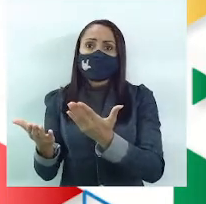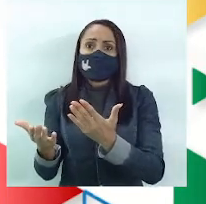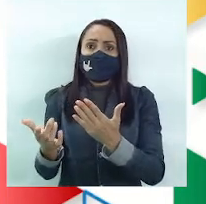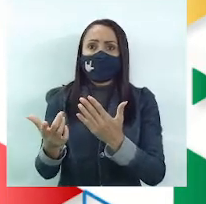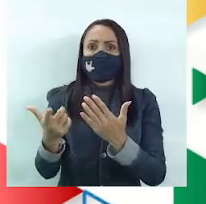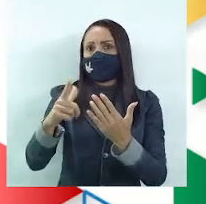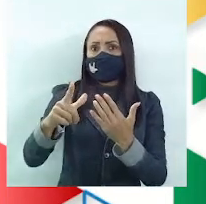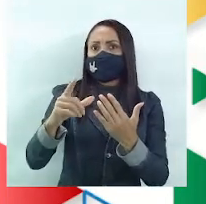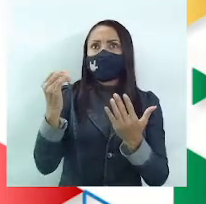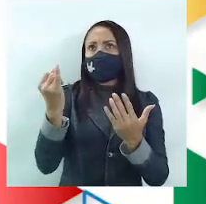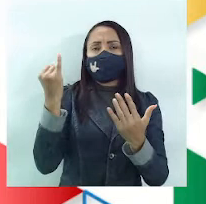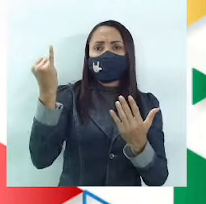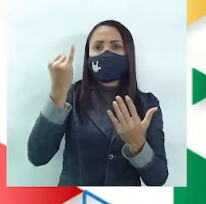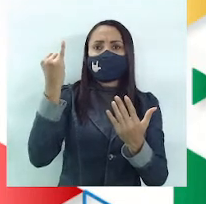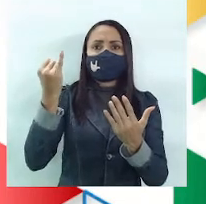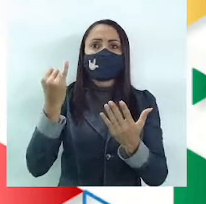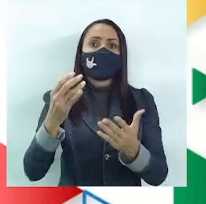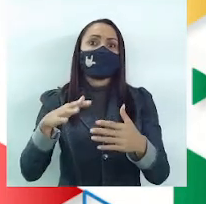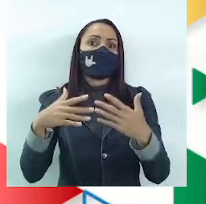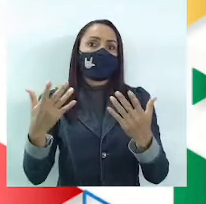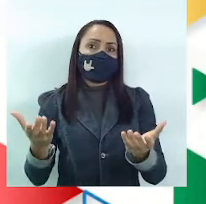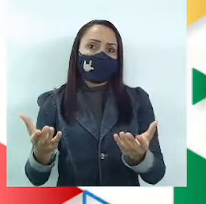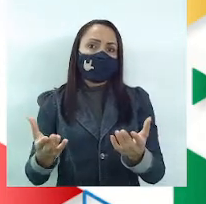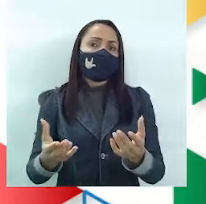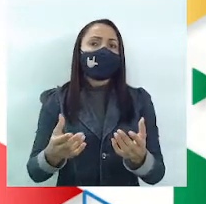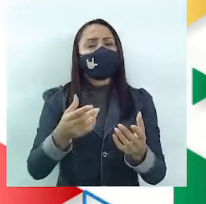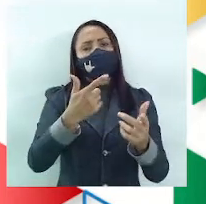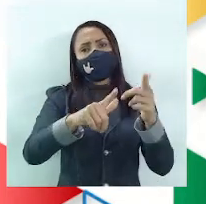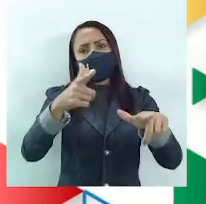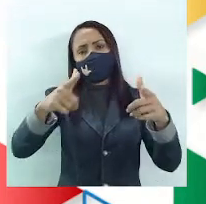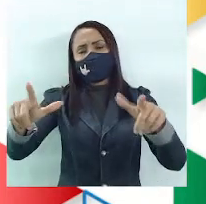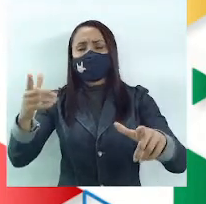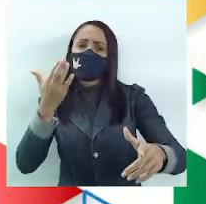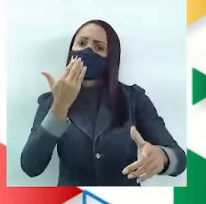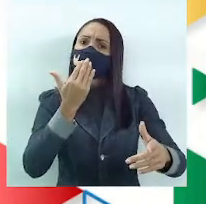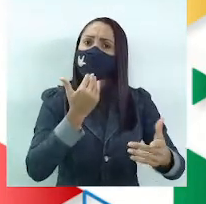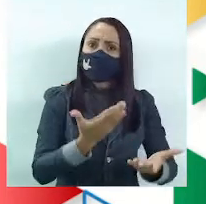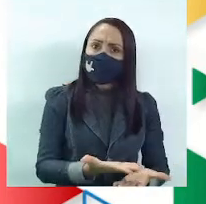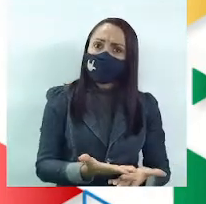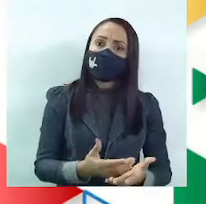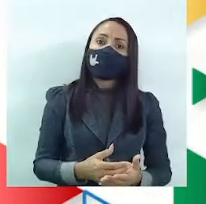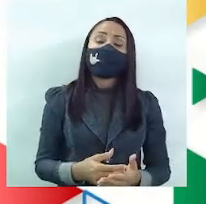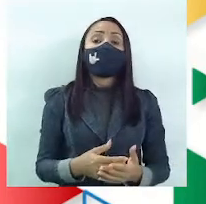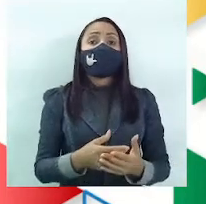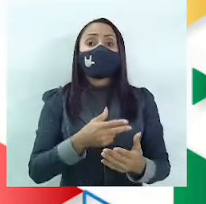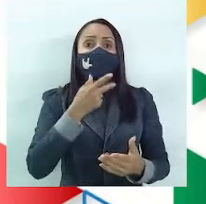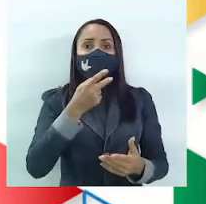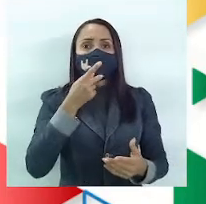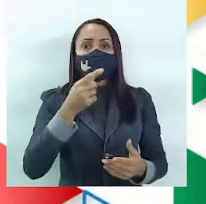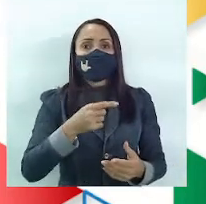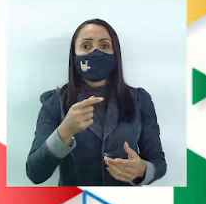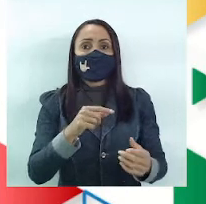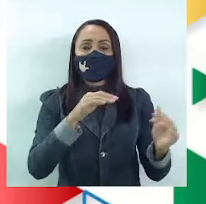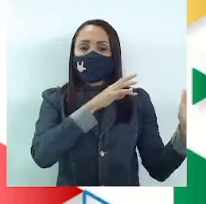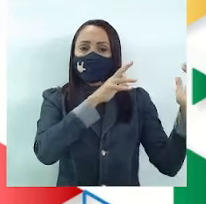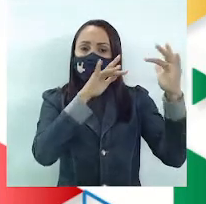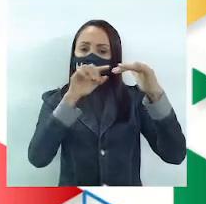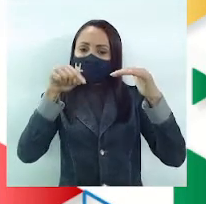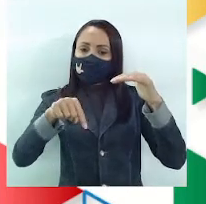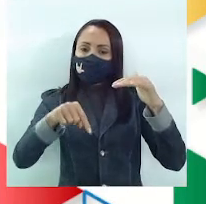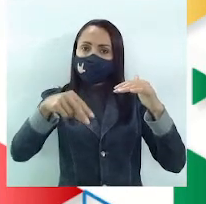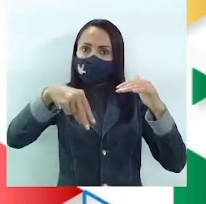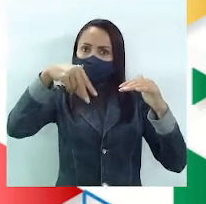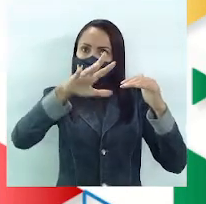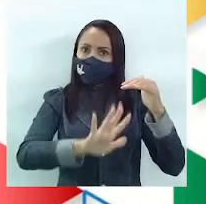cana-de-açúcar, ele vem da beterraba e de outros alimentos. Então assim, e por isso que se fala, quando vem ao Nordeste, as pessoas de fora, os